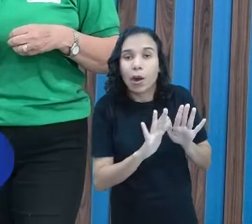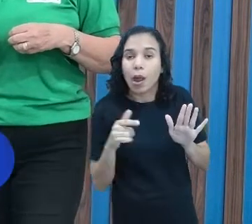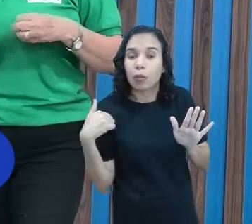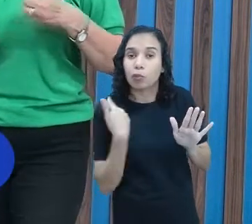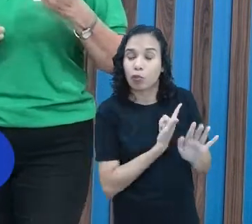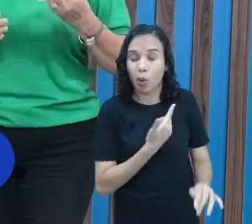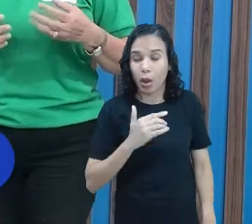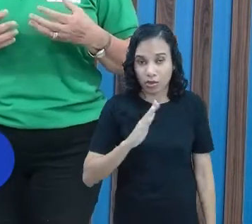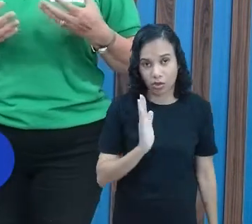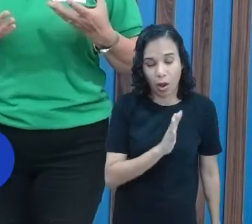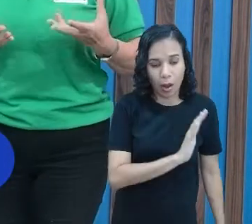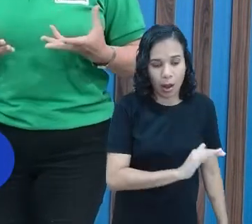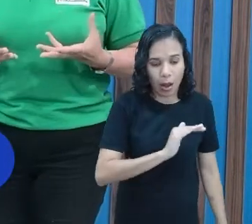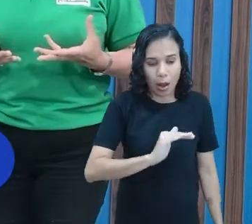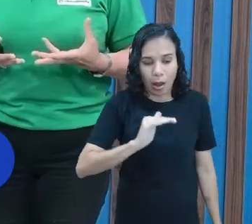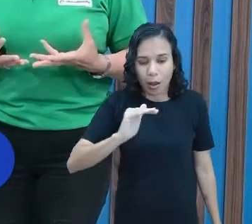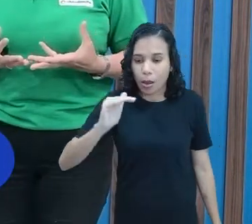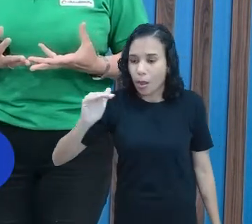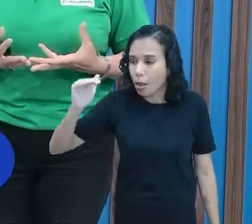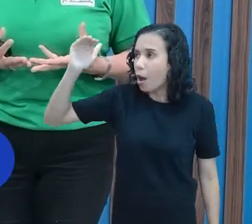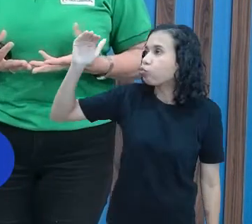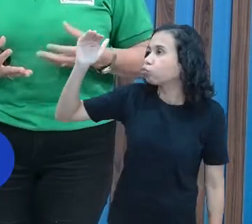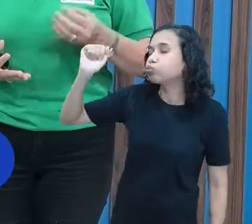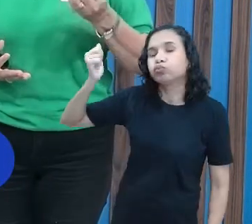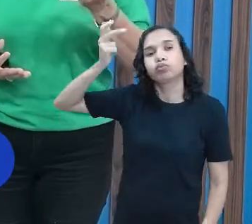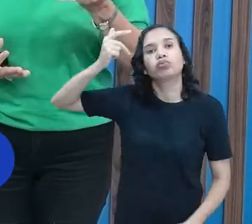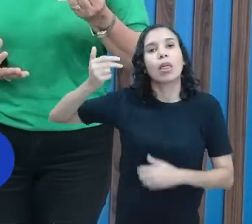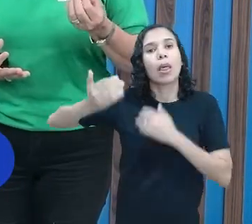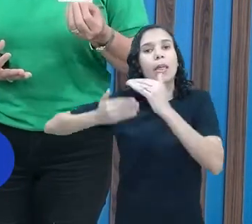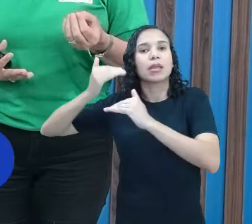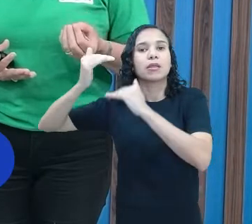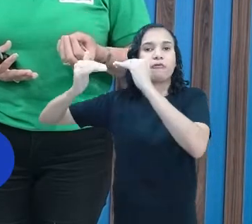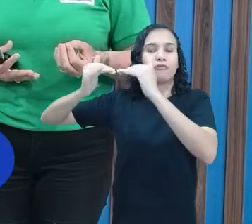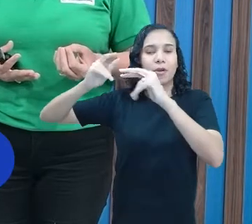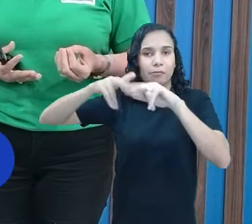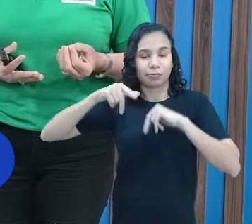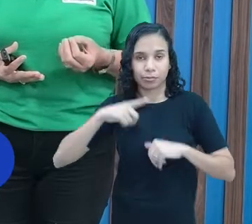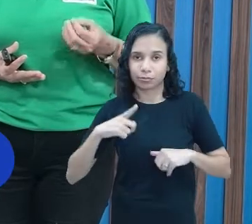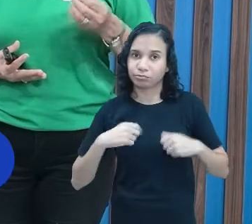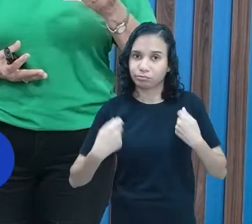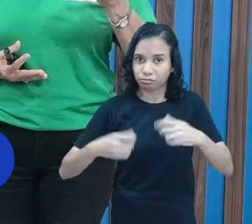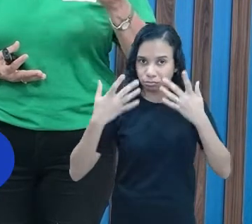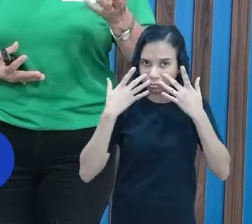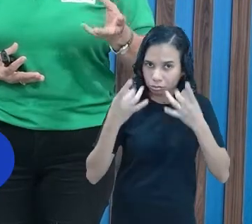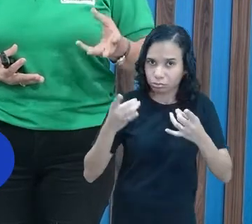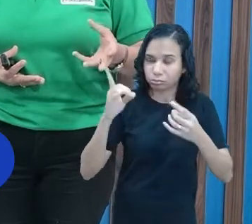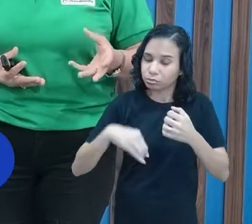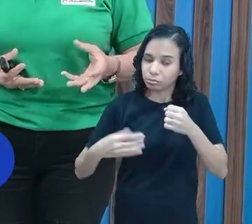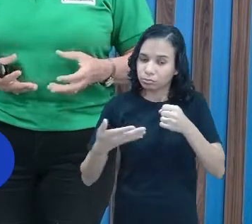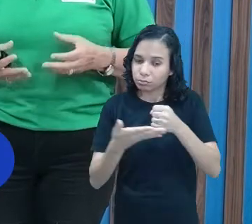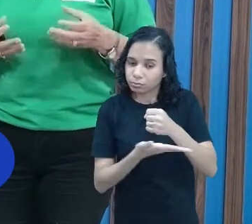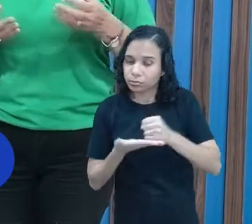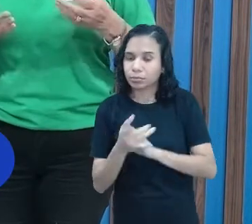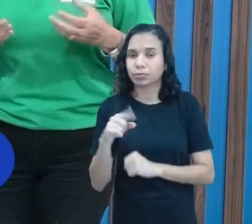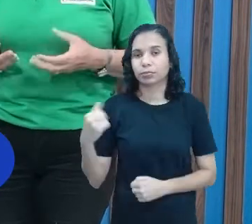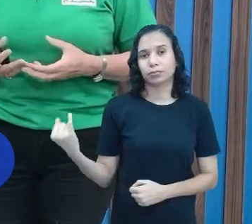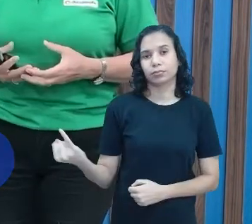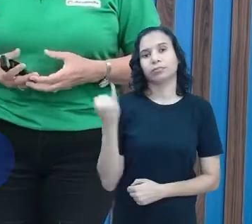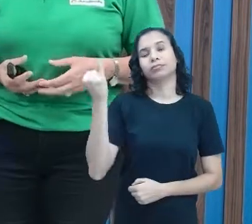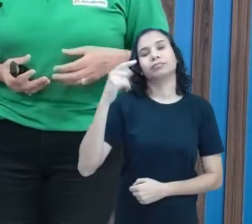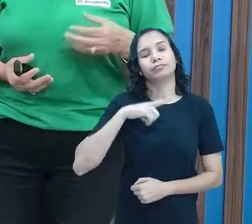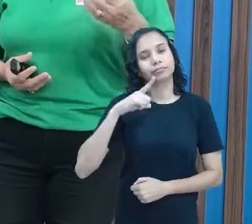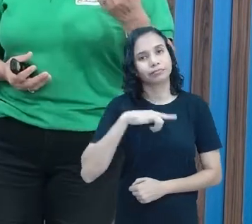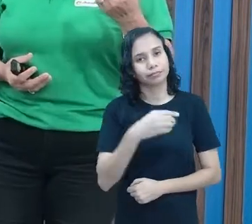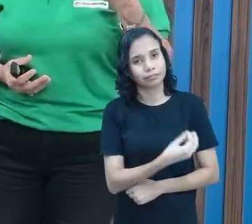adultos, né, podemos ter um desenvolvimento normal. E o cuidado nessas fases, ele é básico, gente, é